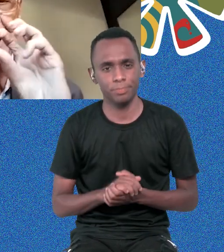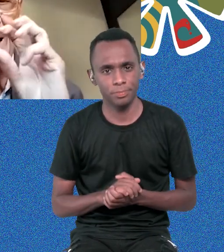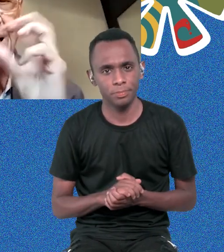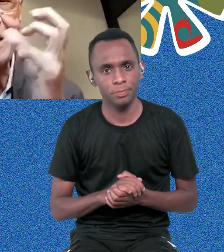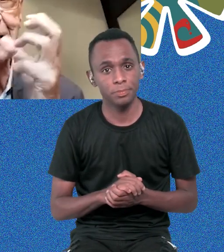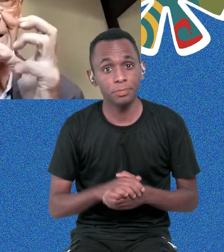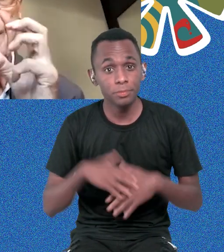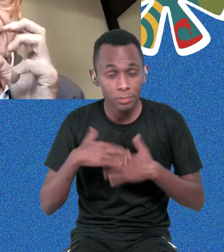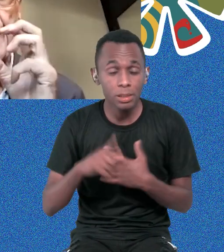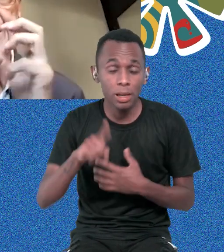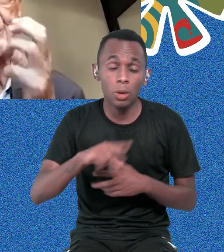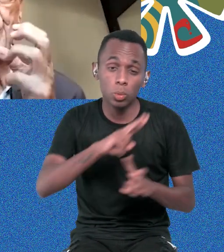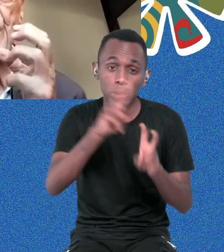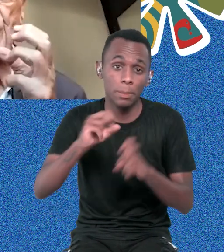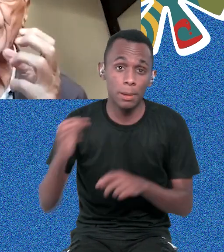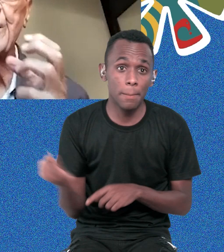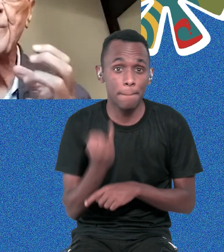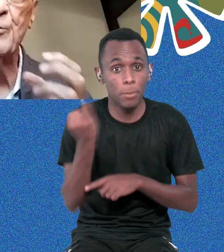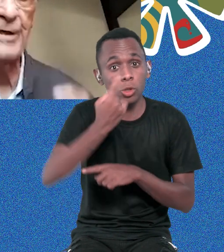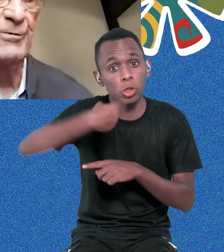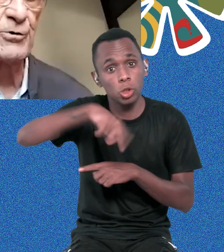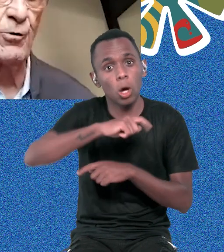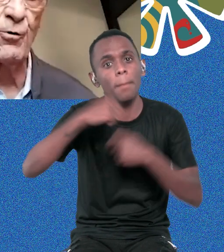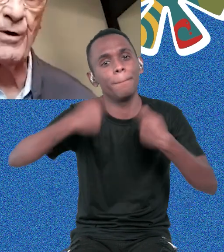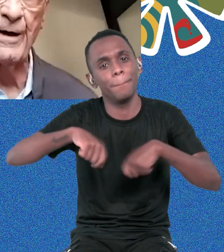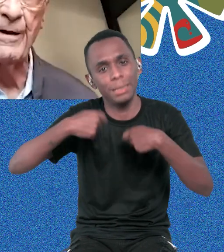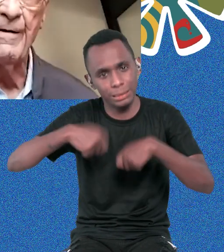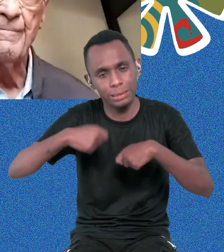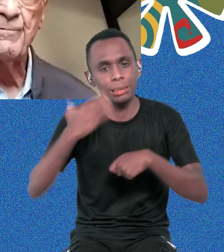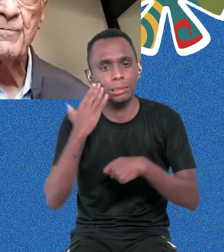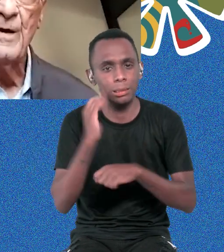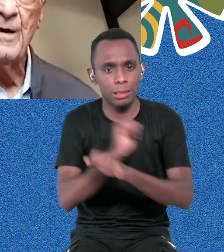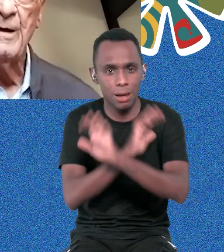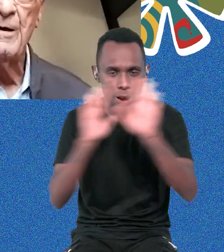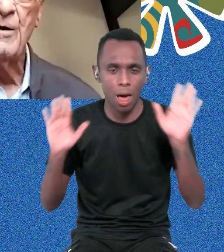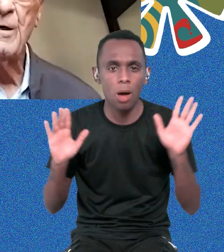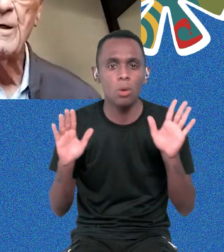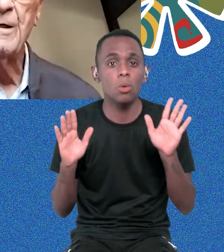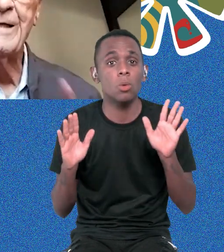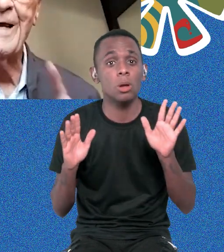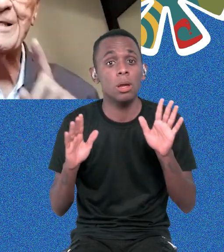esta que é a grande questão que agora temos que nos colocar.